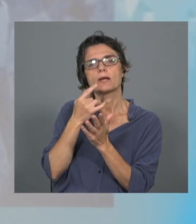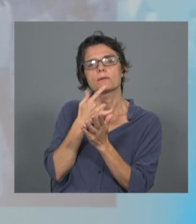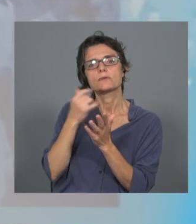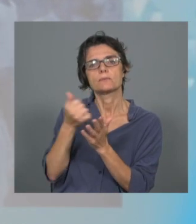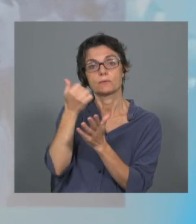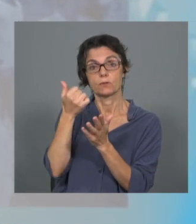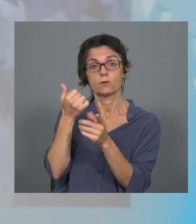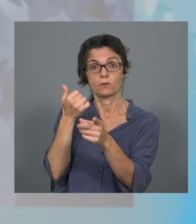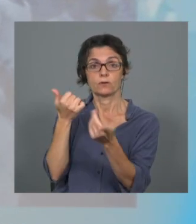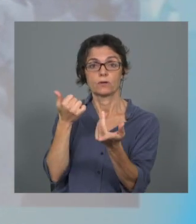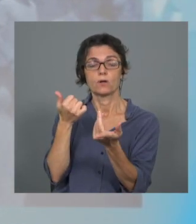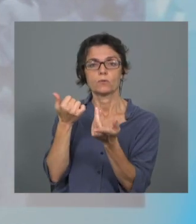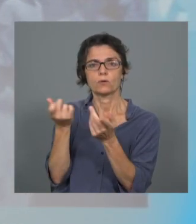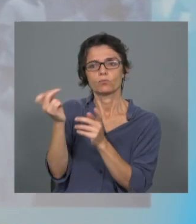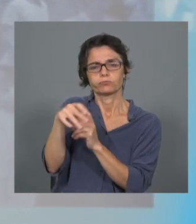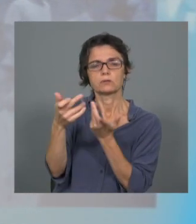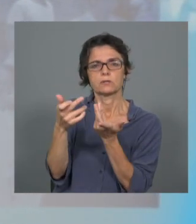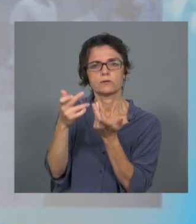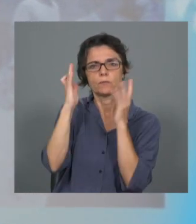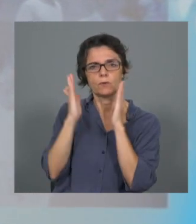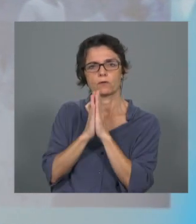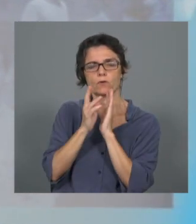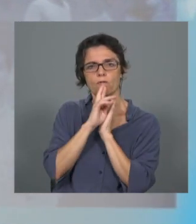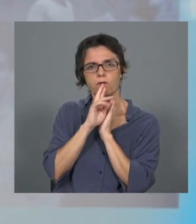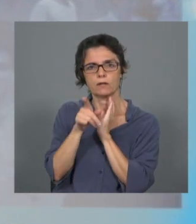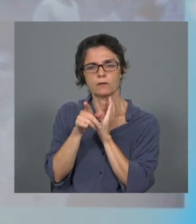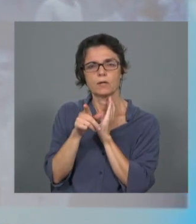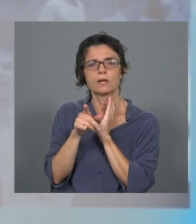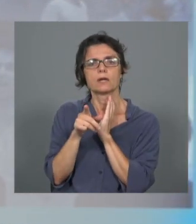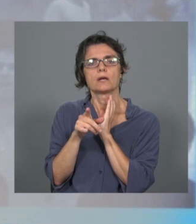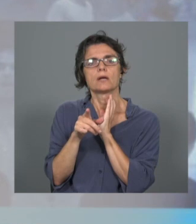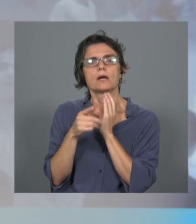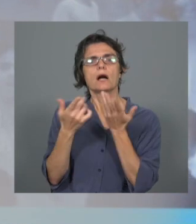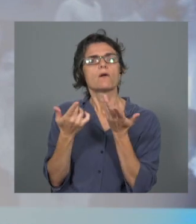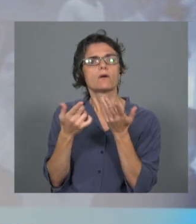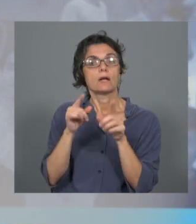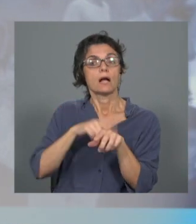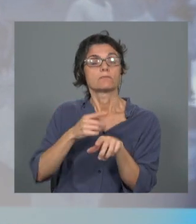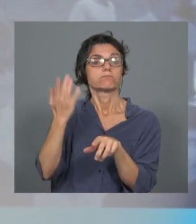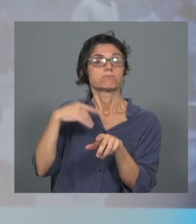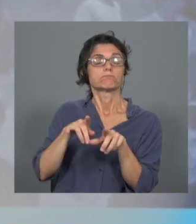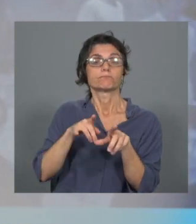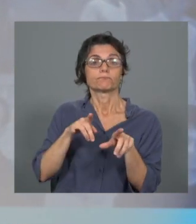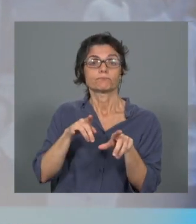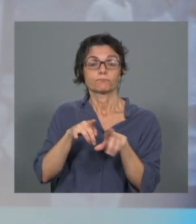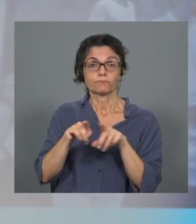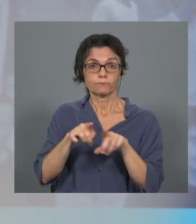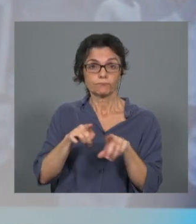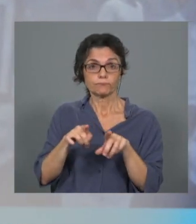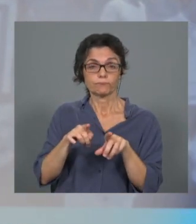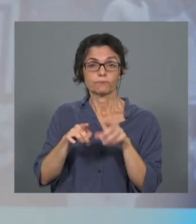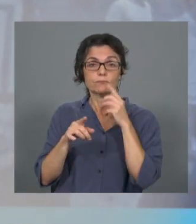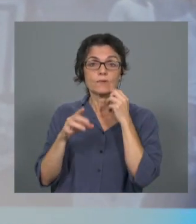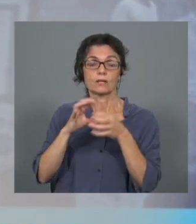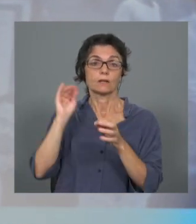A dimensão também do Portugal político de então, republicano, e uma igreja que também